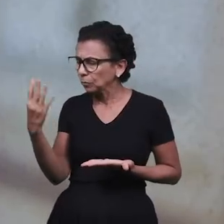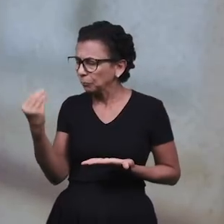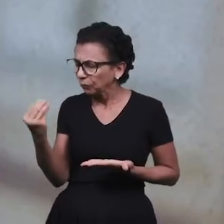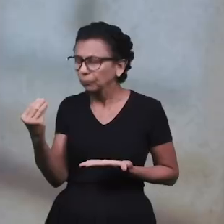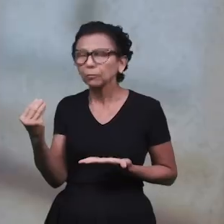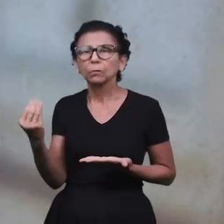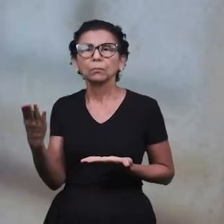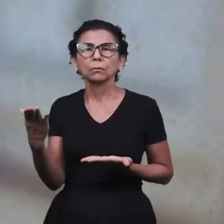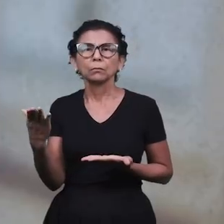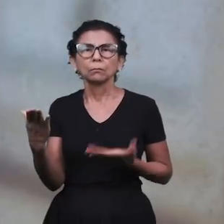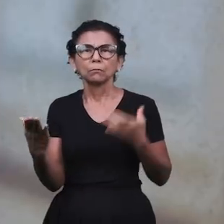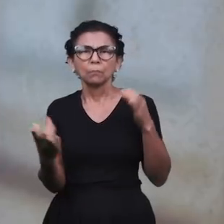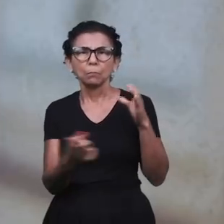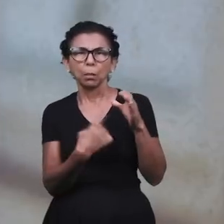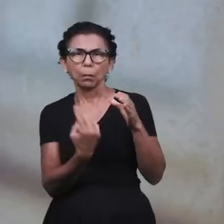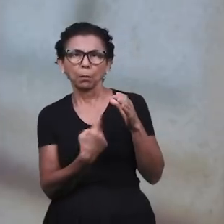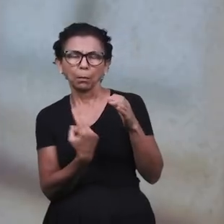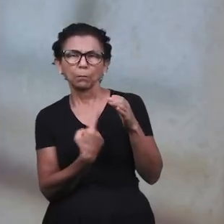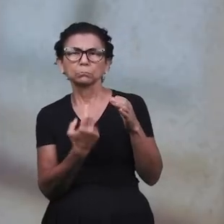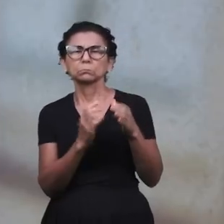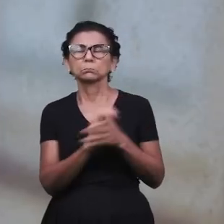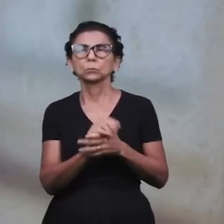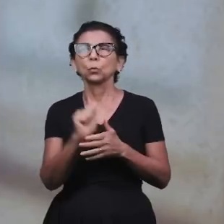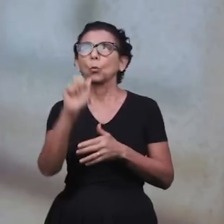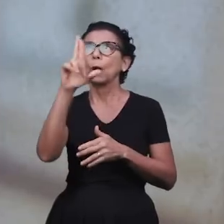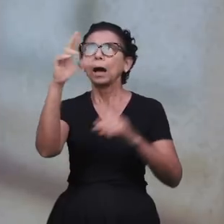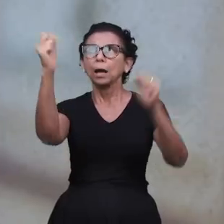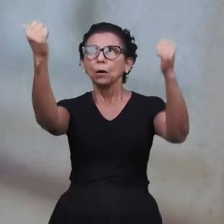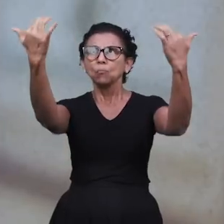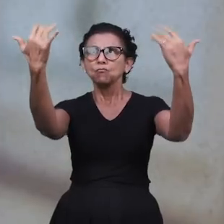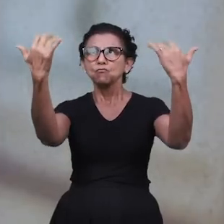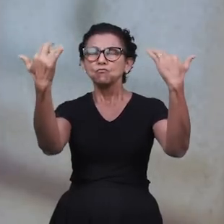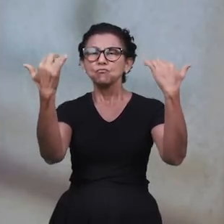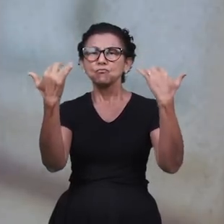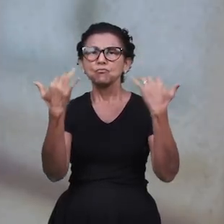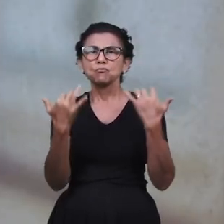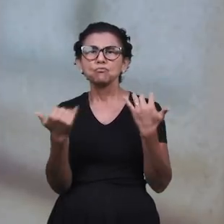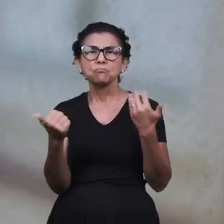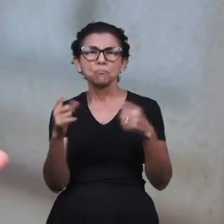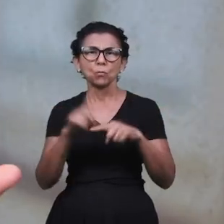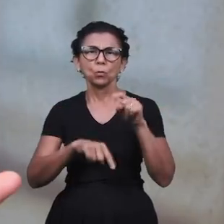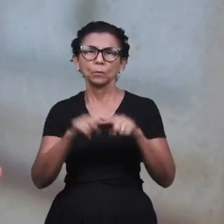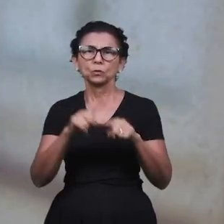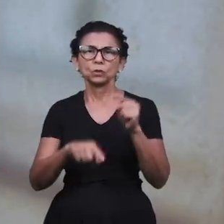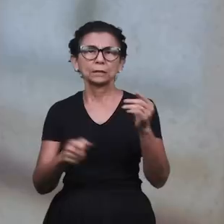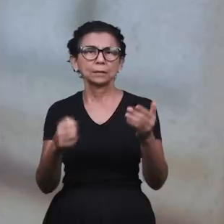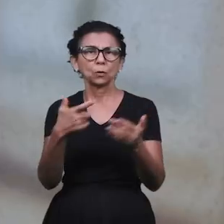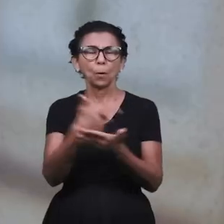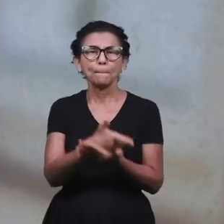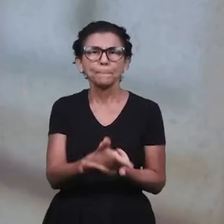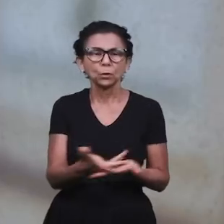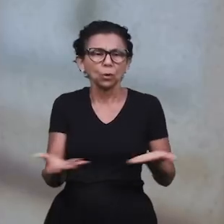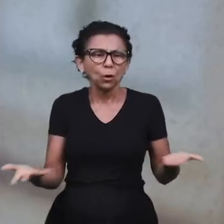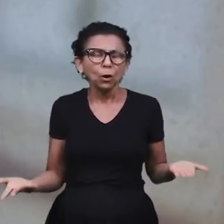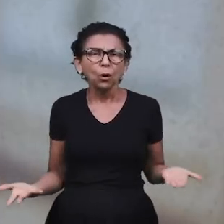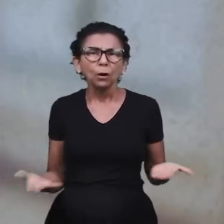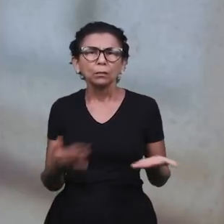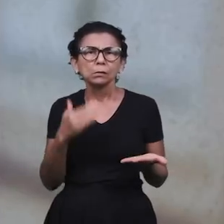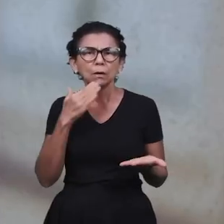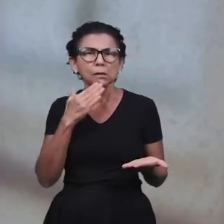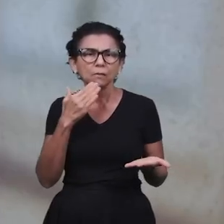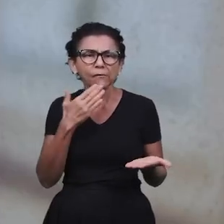funcionar, um liquidificador, um ar-condicionado, algo que você comprou, e não foi entregue da forma correta, da forma